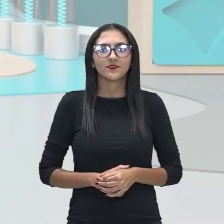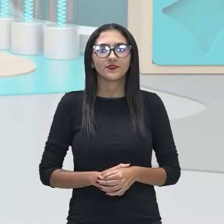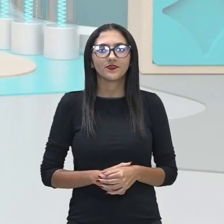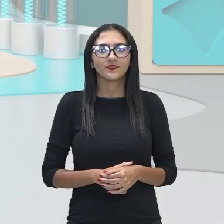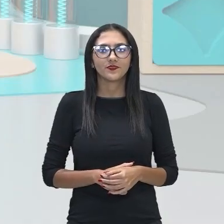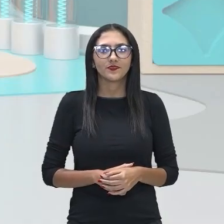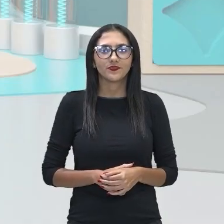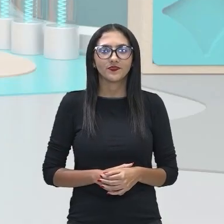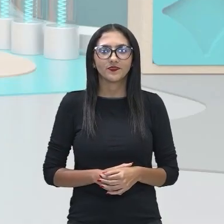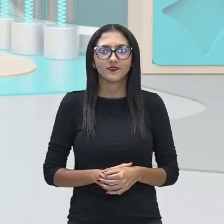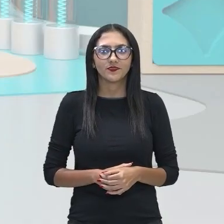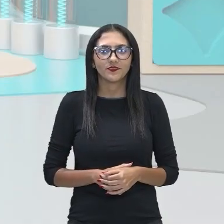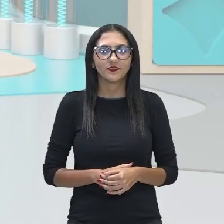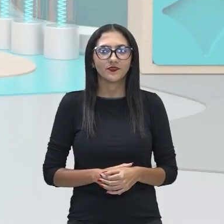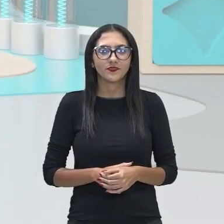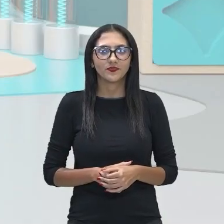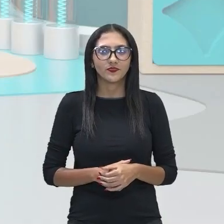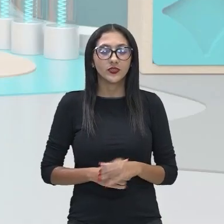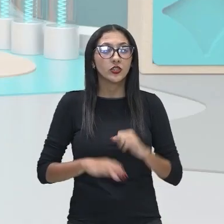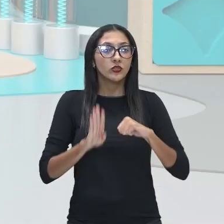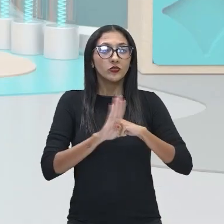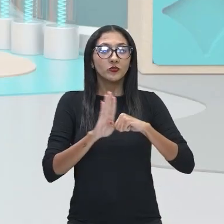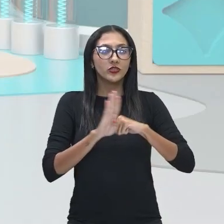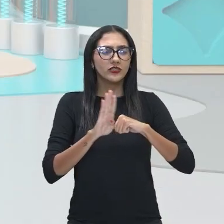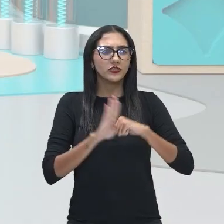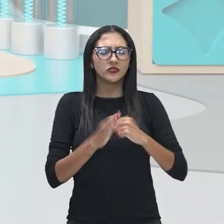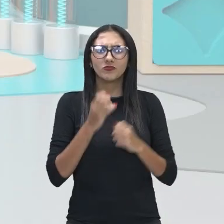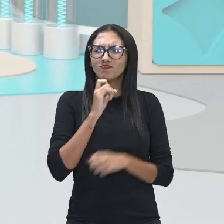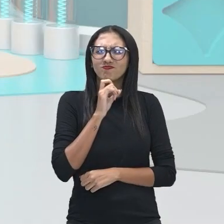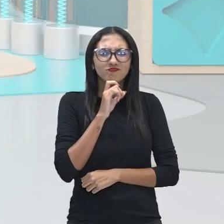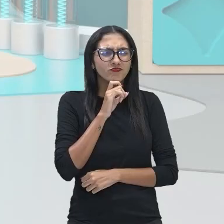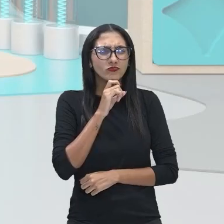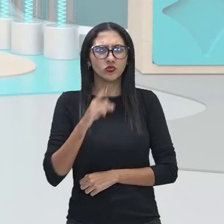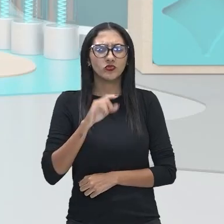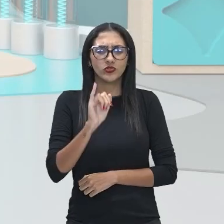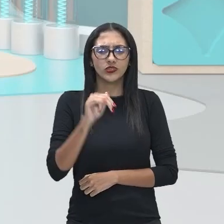Então, uncountable noun são substantivos